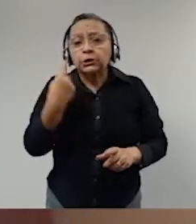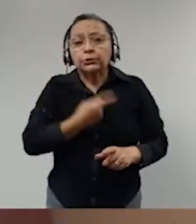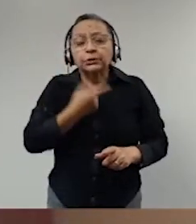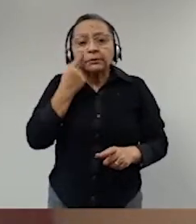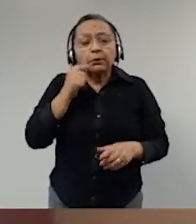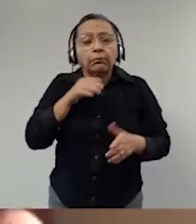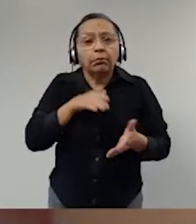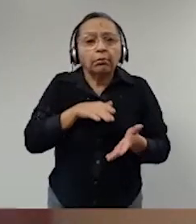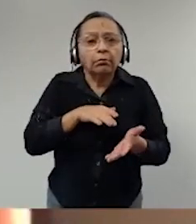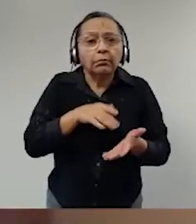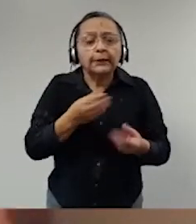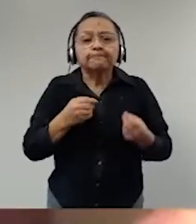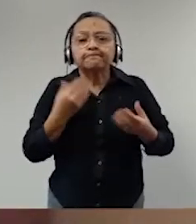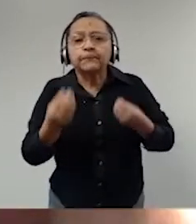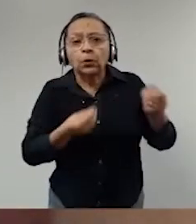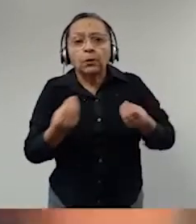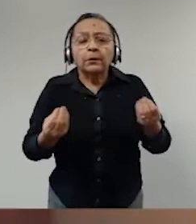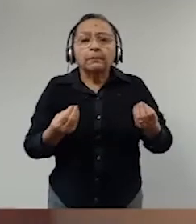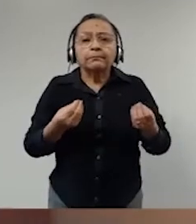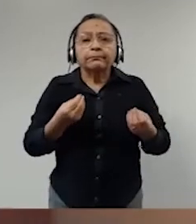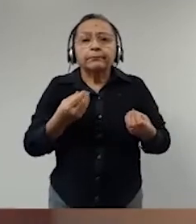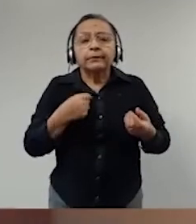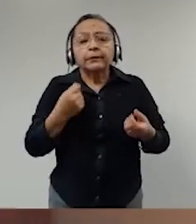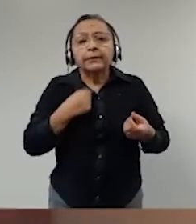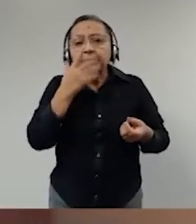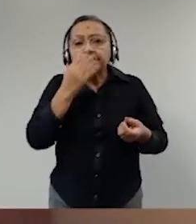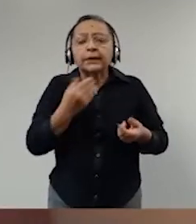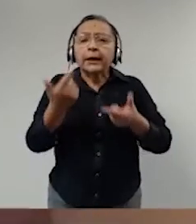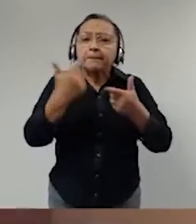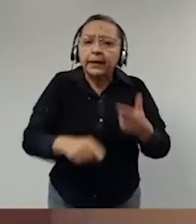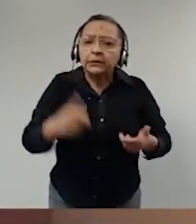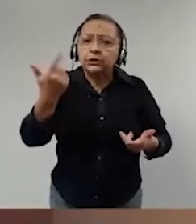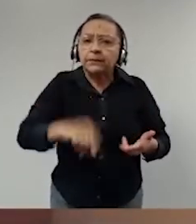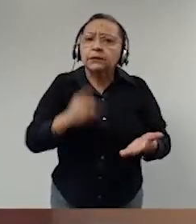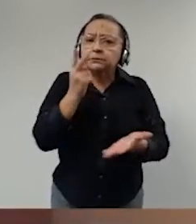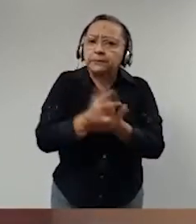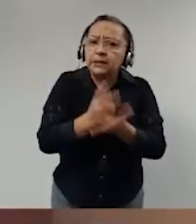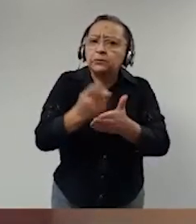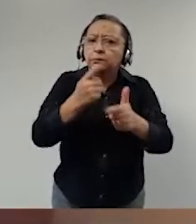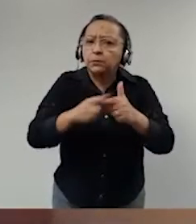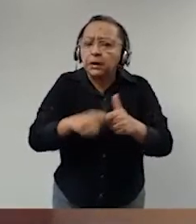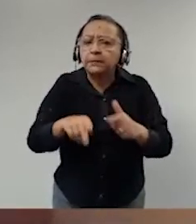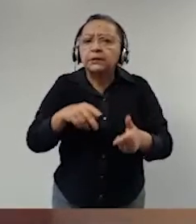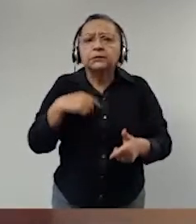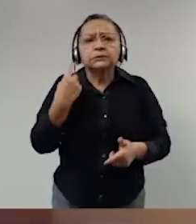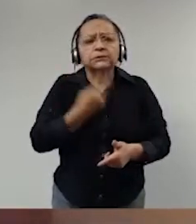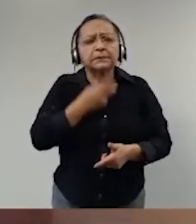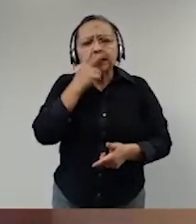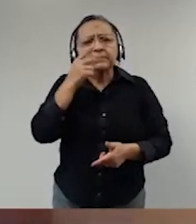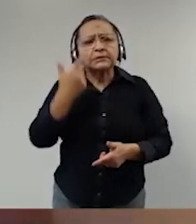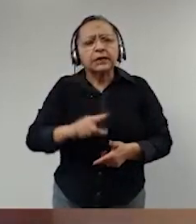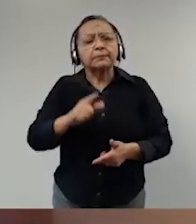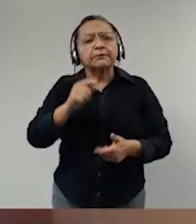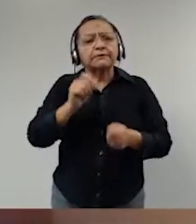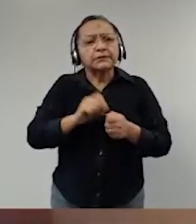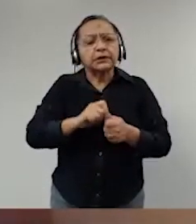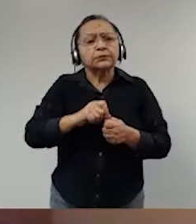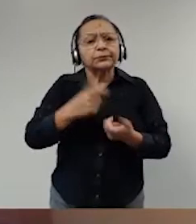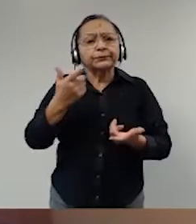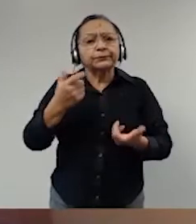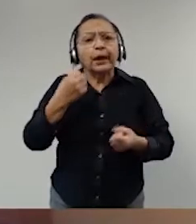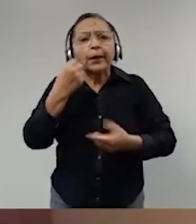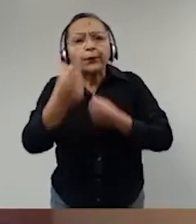torno dentro, né? Enfim, patinemos nos mesmos problemas, sempre estejamos também reproduzindo